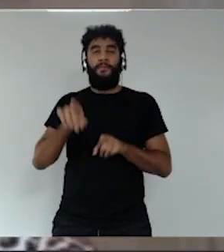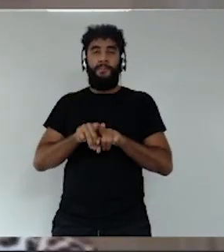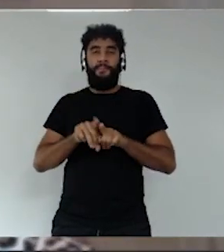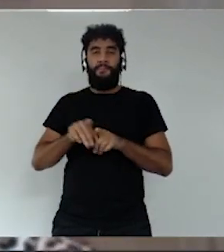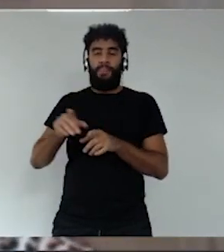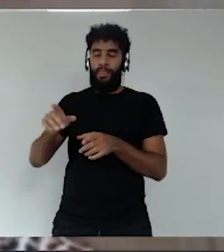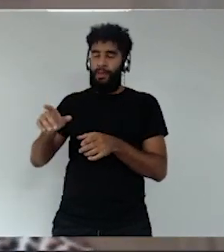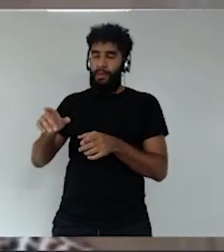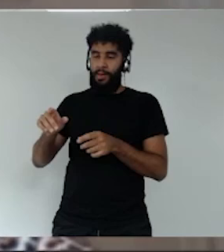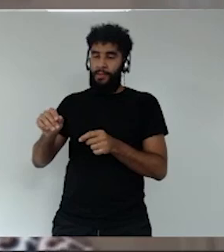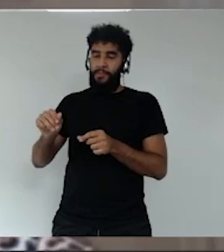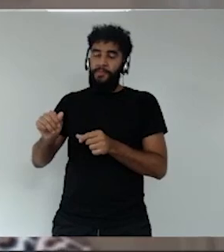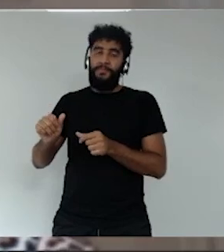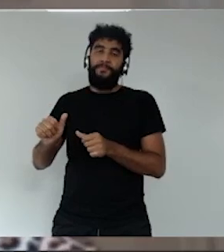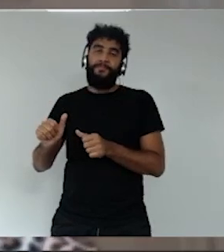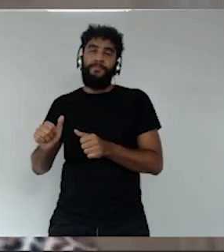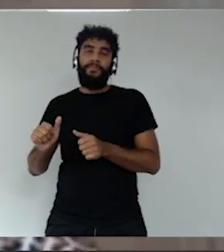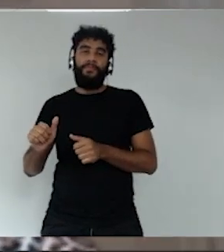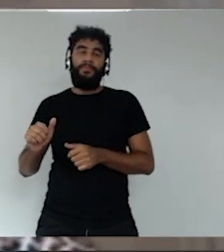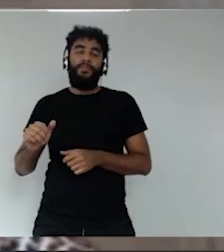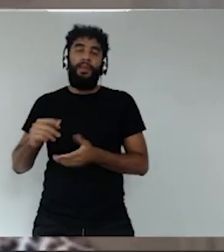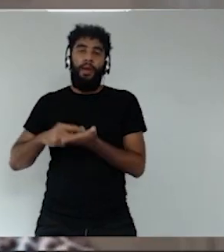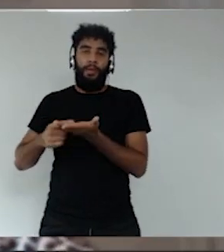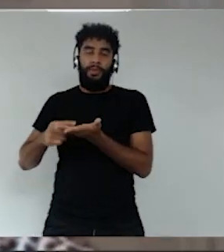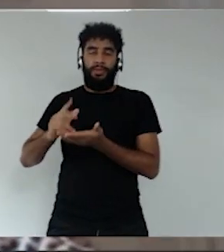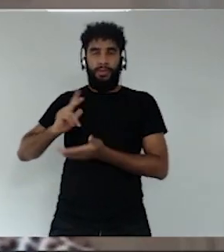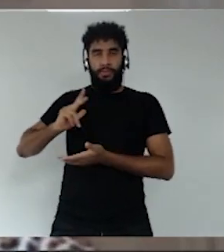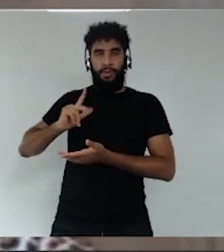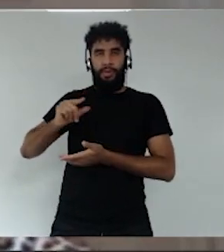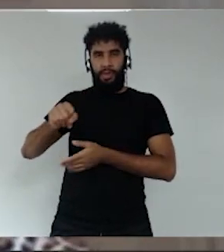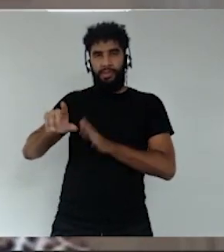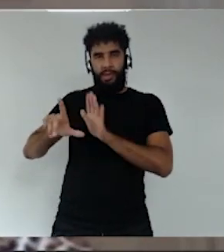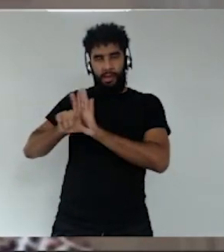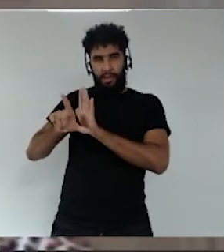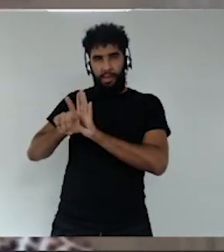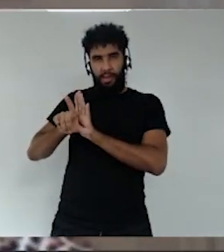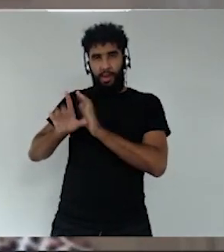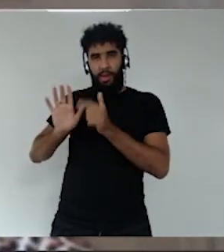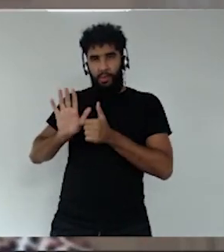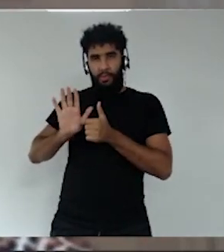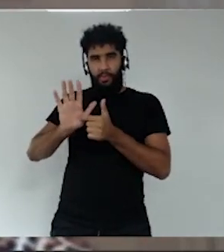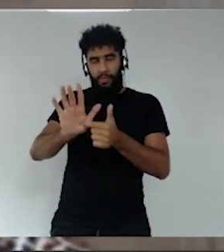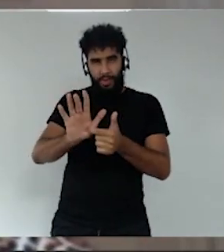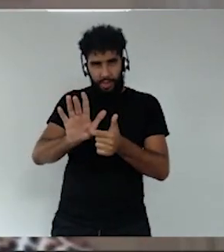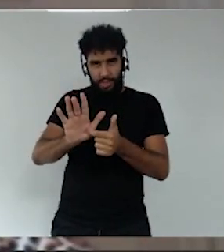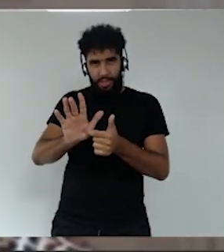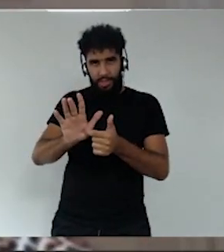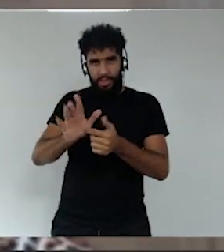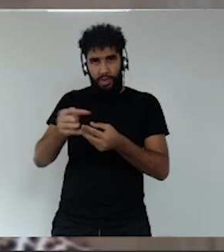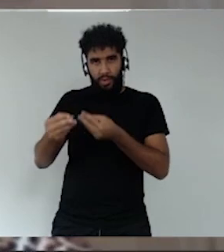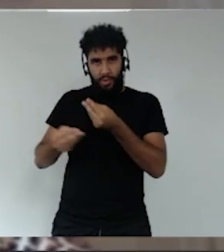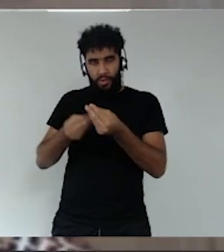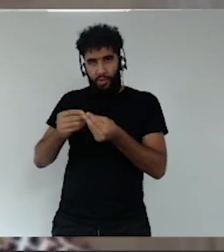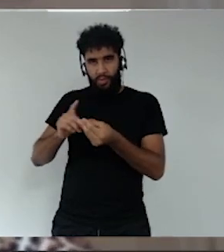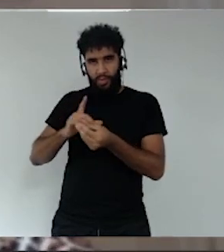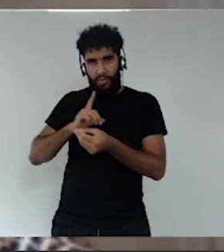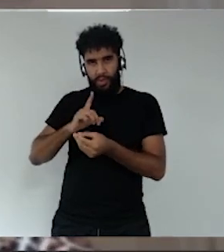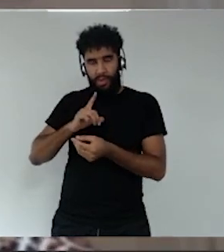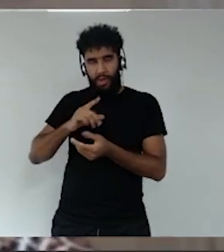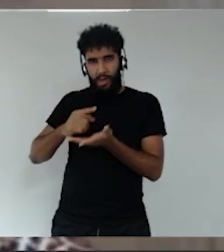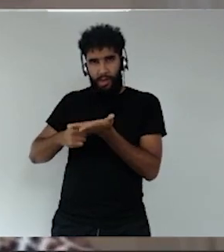privada, é lógico, a lei de mediação, ela trouxe uma previsão específica de mediação privada, de